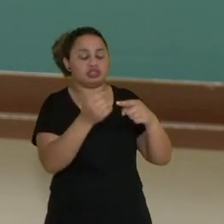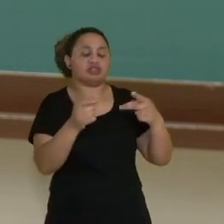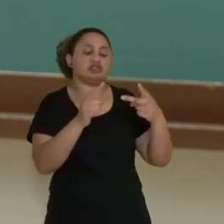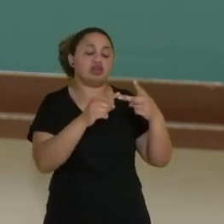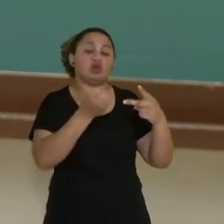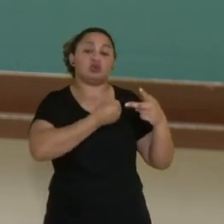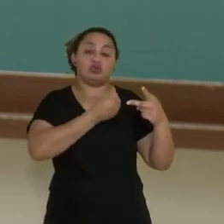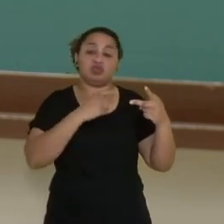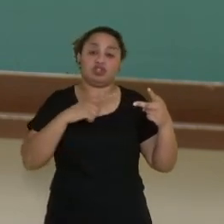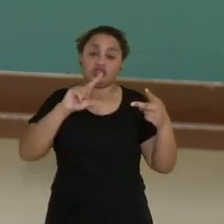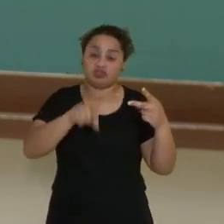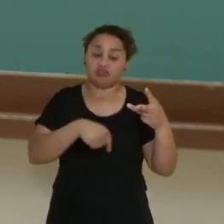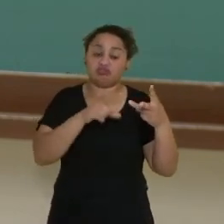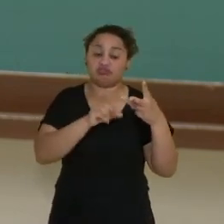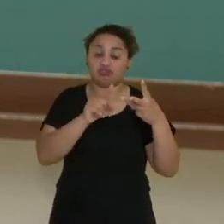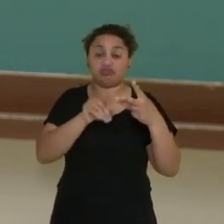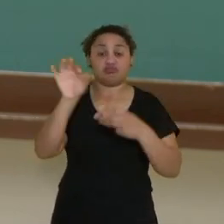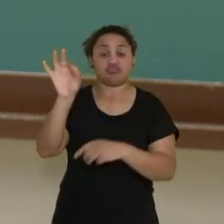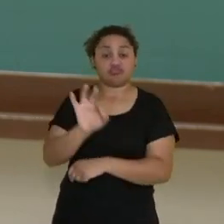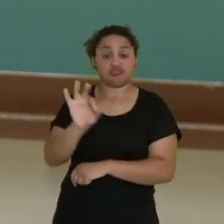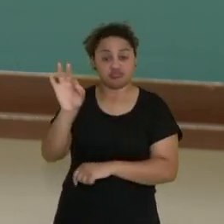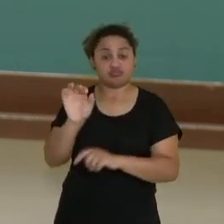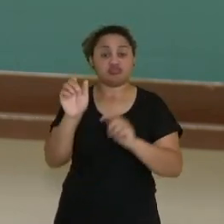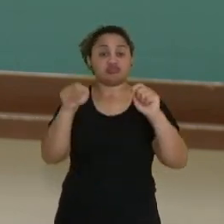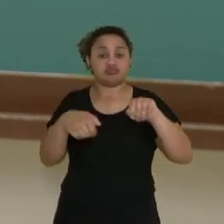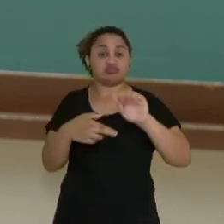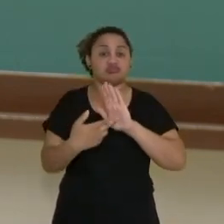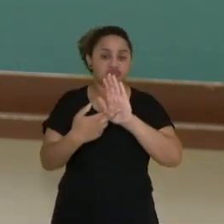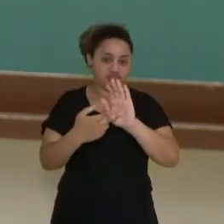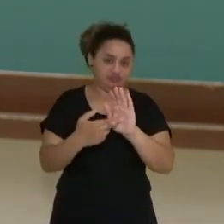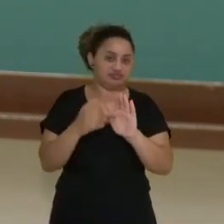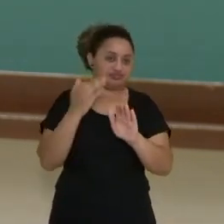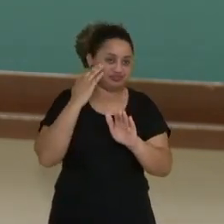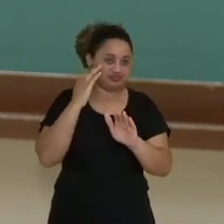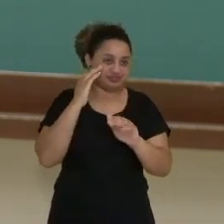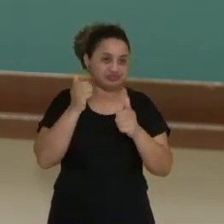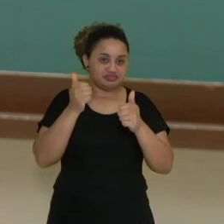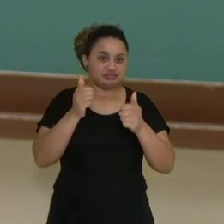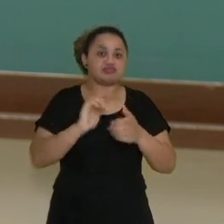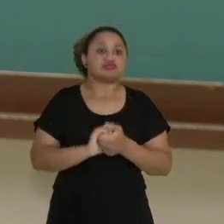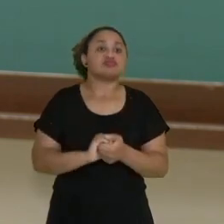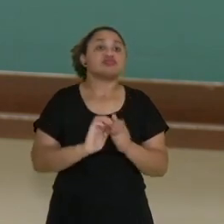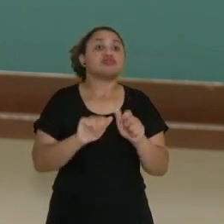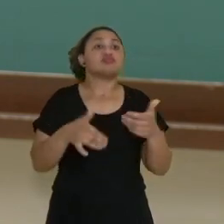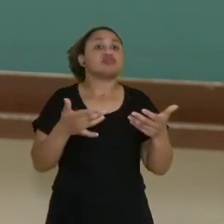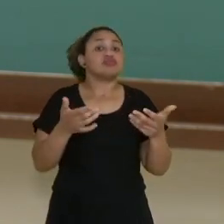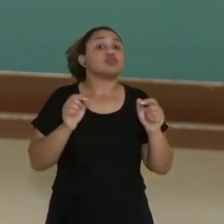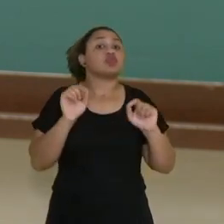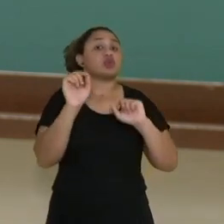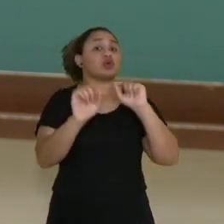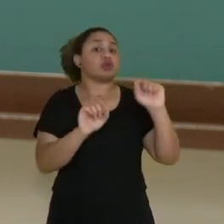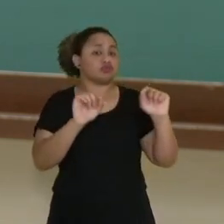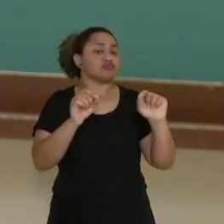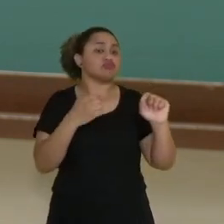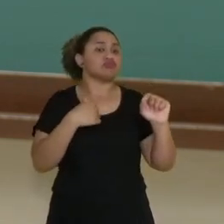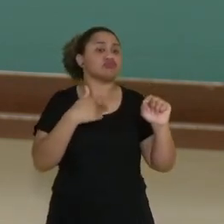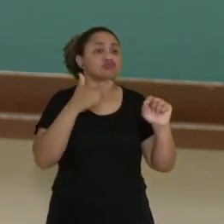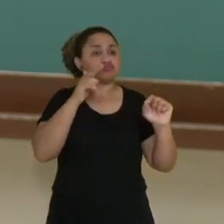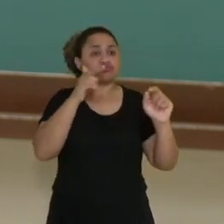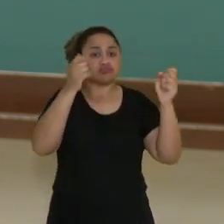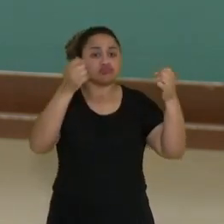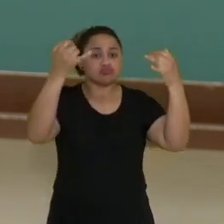forma decimal e na forma de porcentagem, certo? Bom, portanto, nós